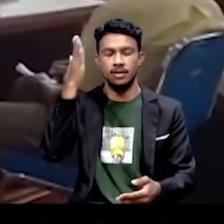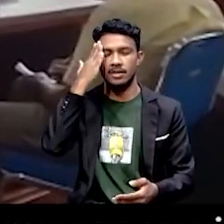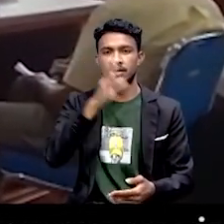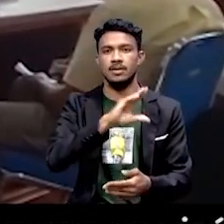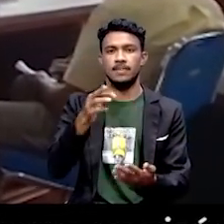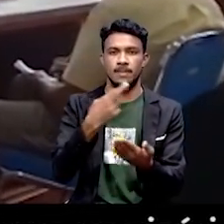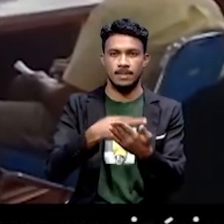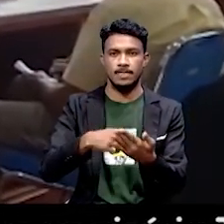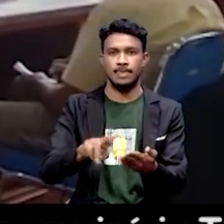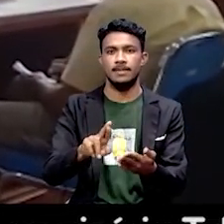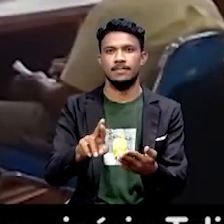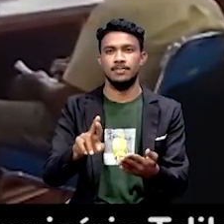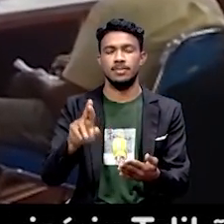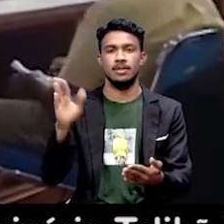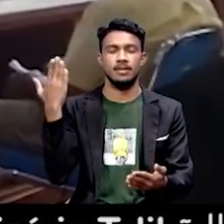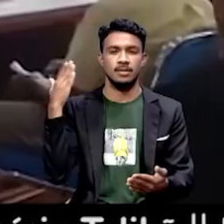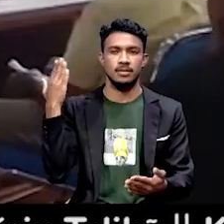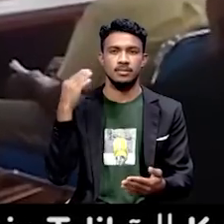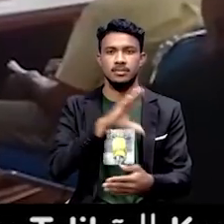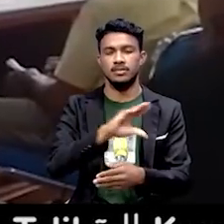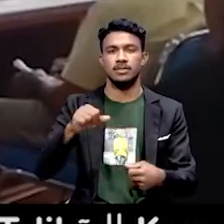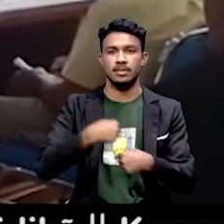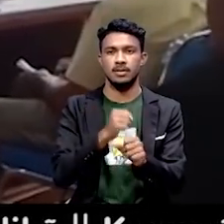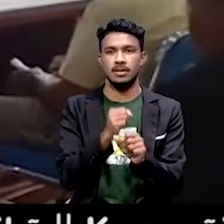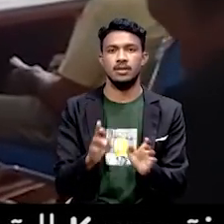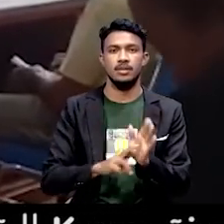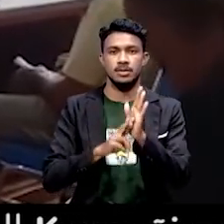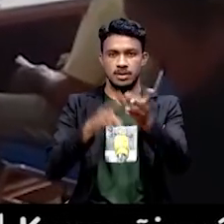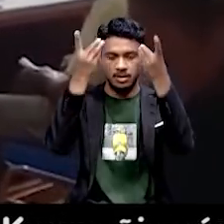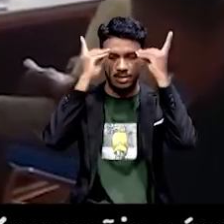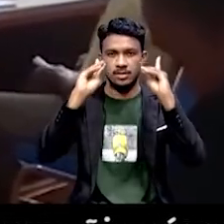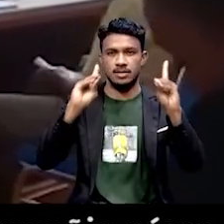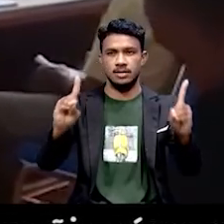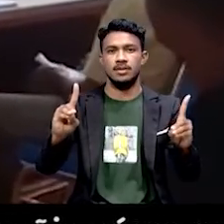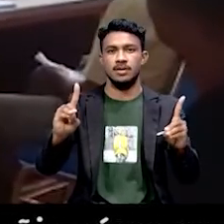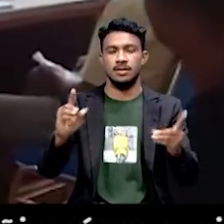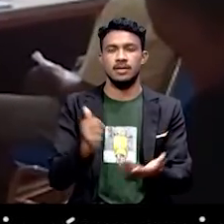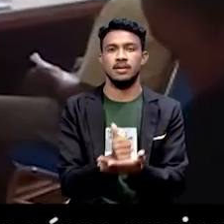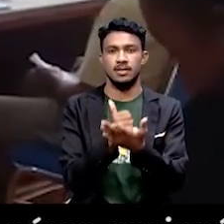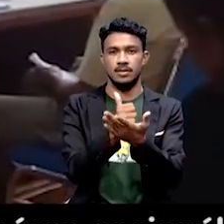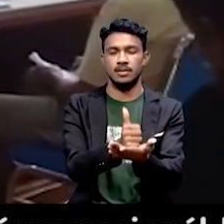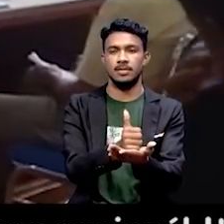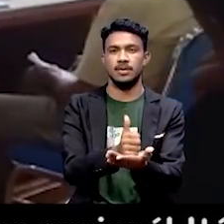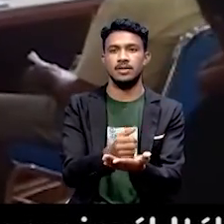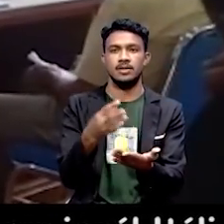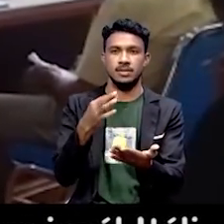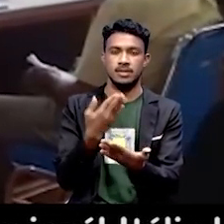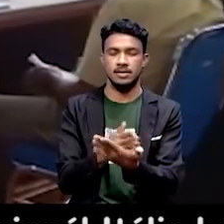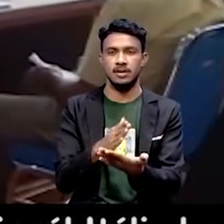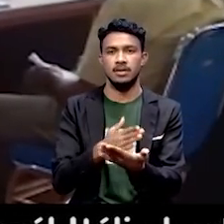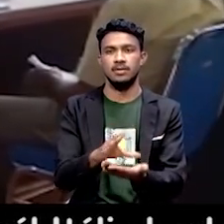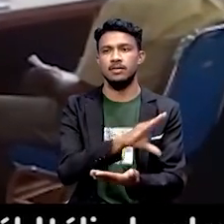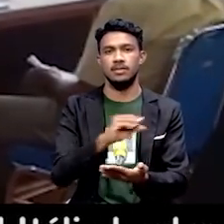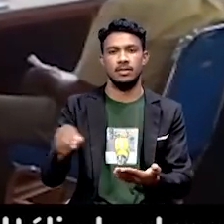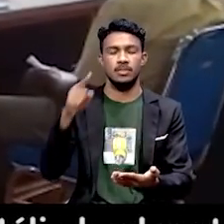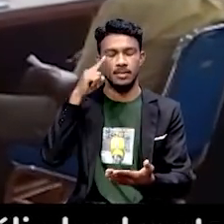taxa legal desde o trânsito em julgado da presente decisão, até efetivo o entregar pagamento. Condenar também o